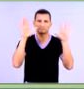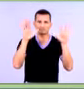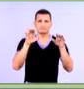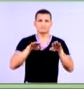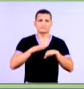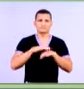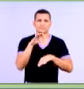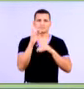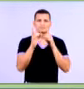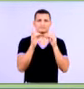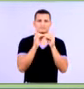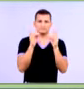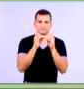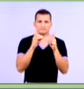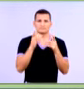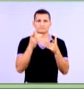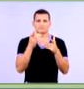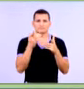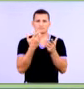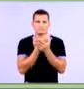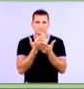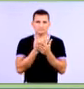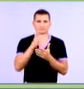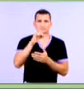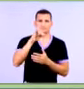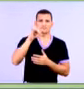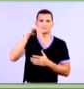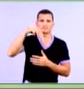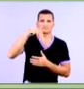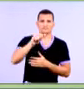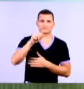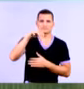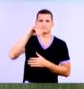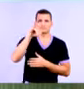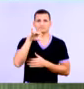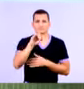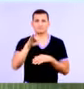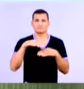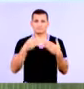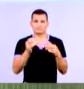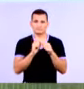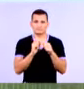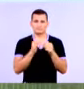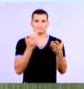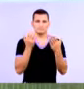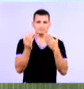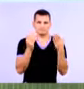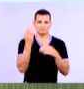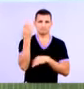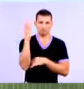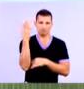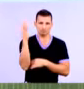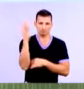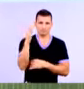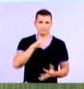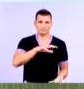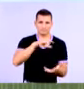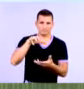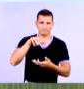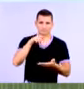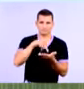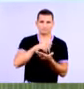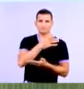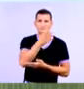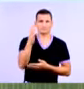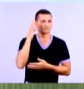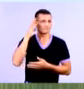didático trabalhar com a forma dinâmica, né? Então, fazendo uma analogia com a árvore do mundo real, você imagina que a